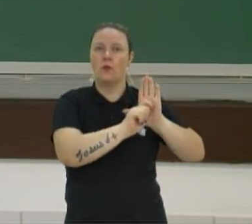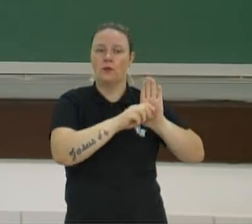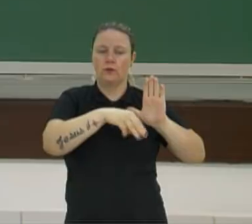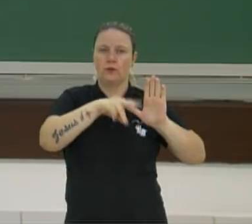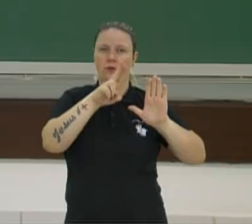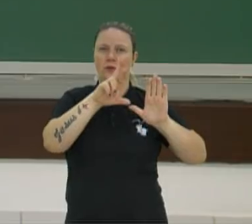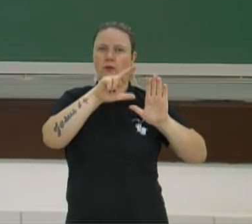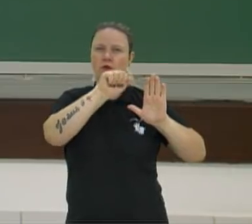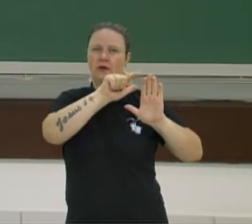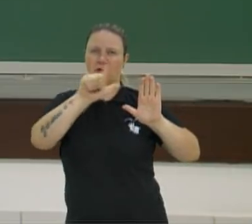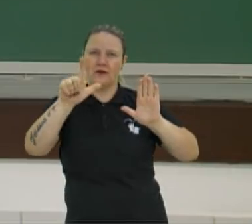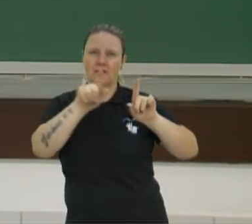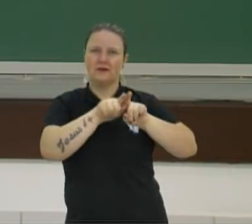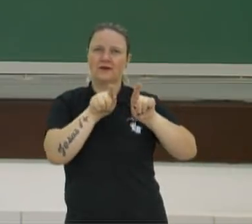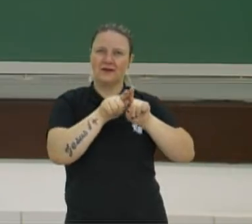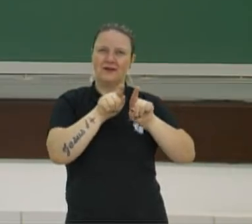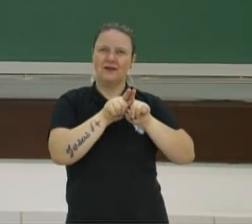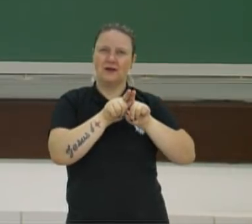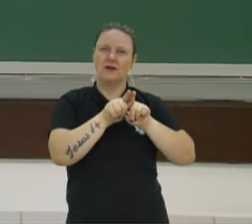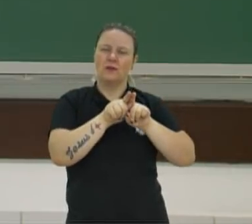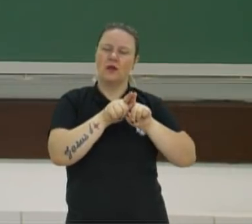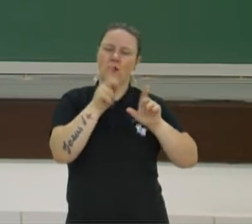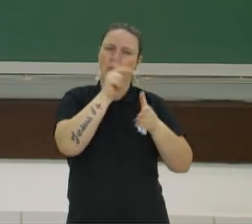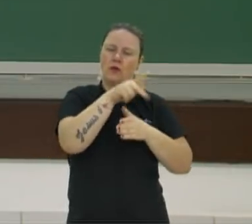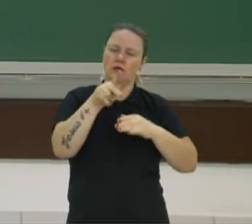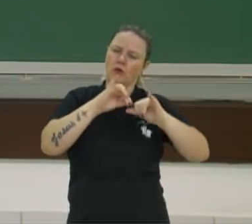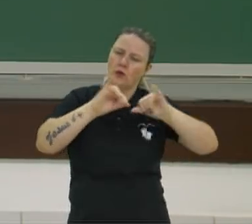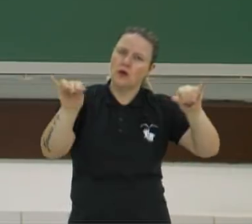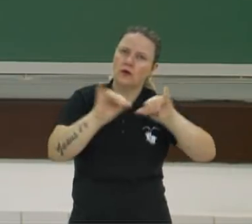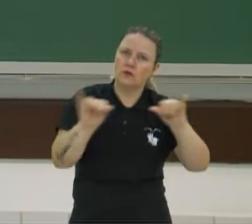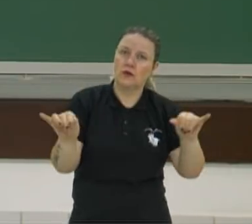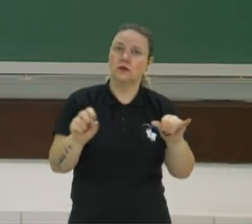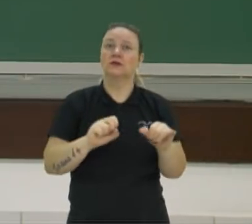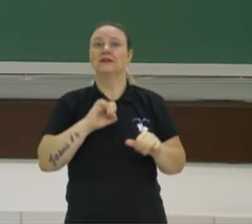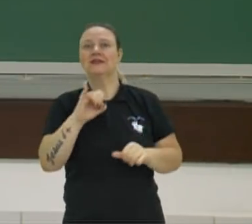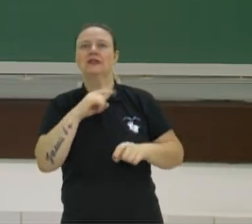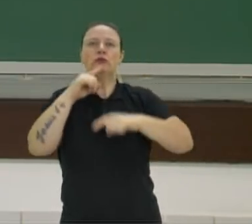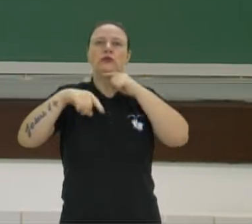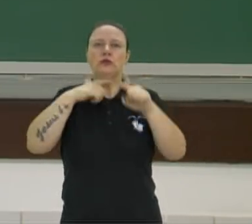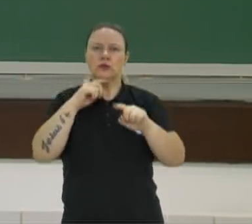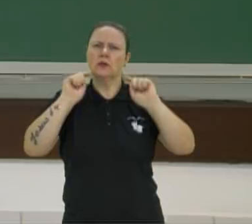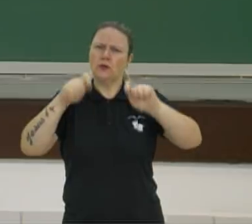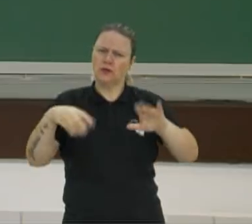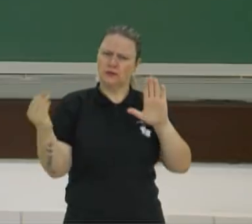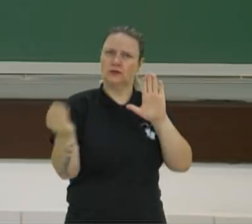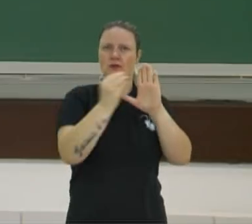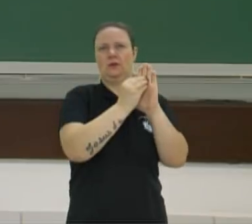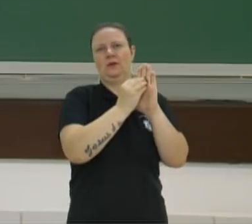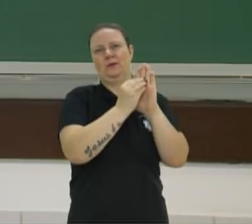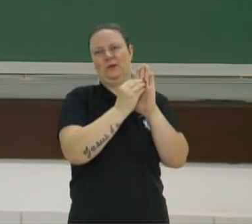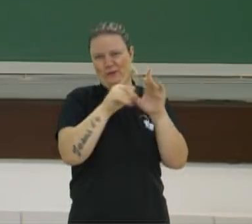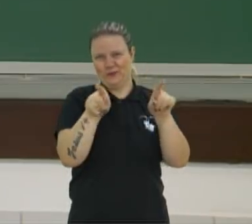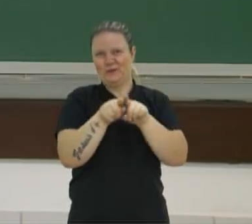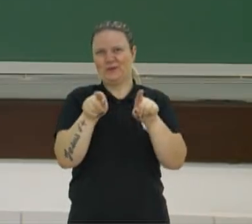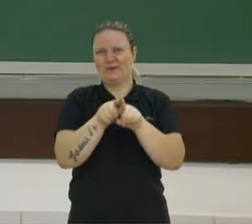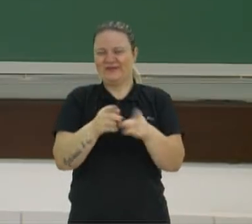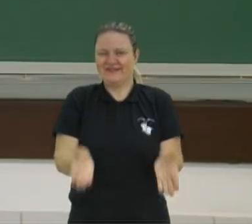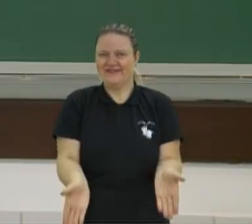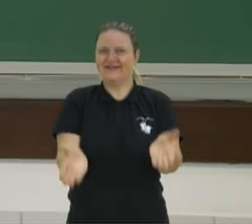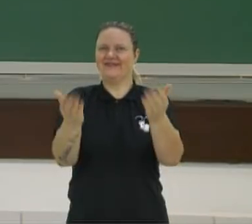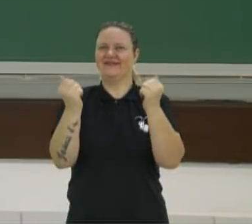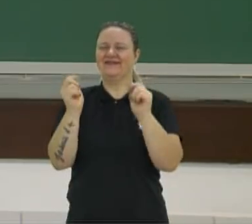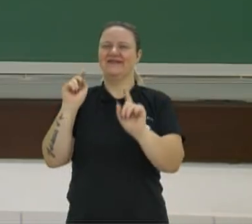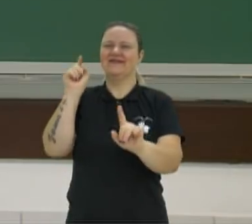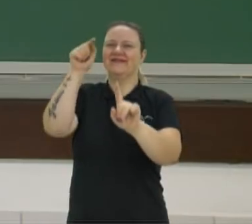um comentário sobre a aula ou deixe suas dúvidas no mural. Aproveite esse recurso também. Agora, vamos aos nossos